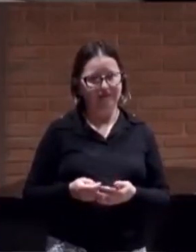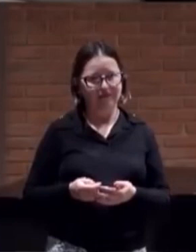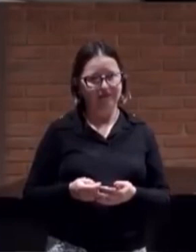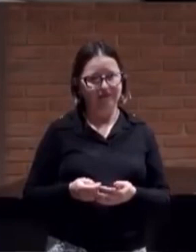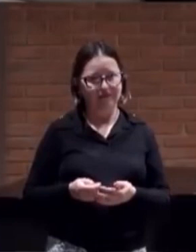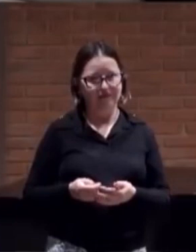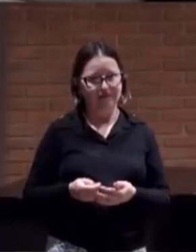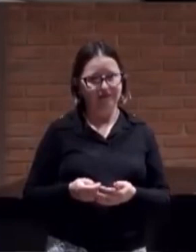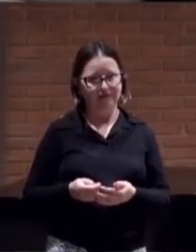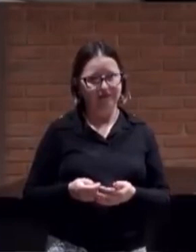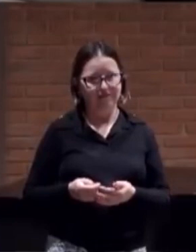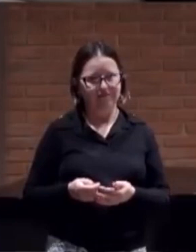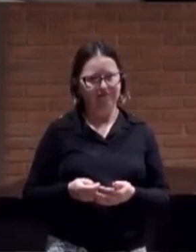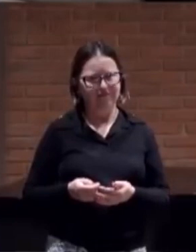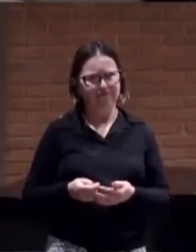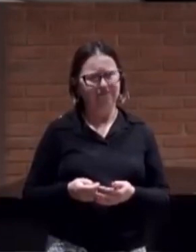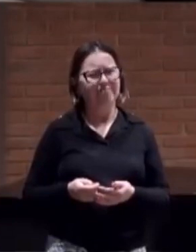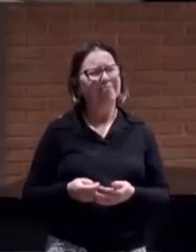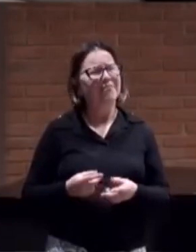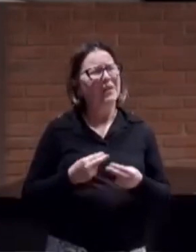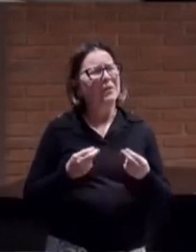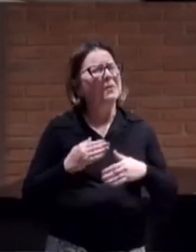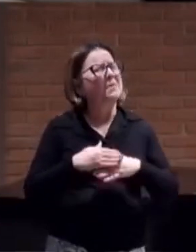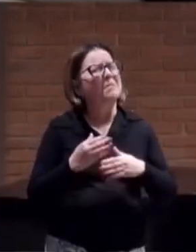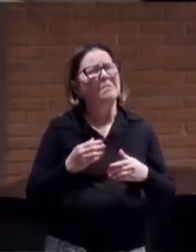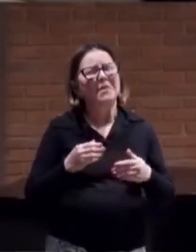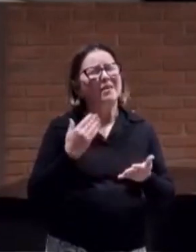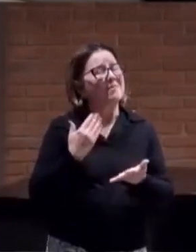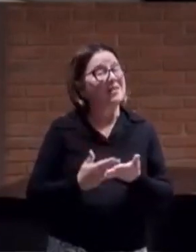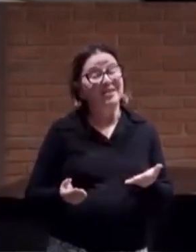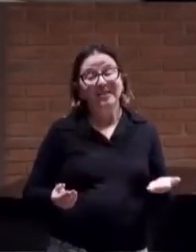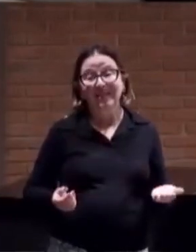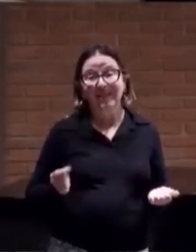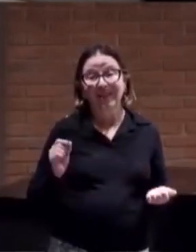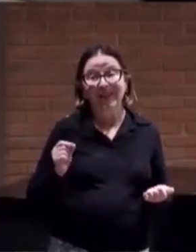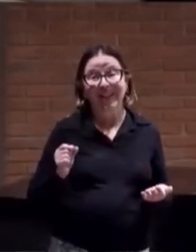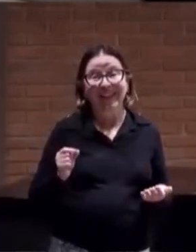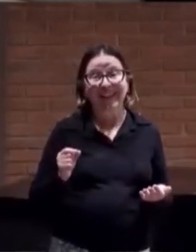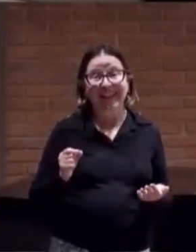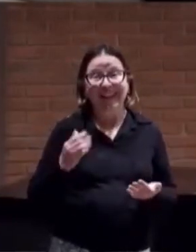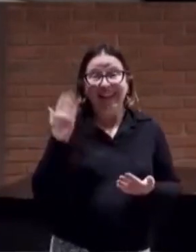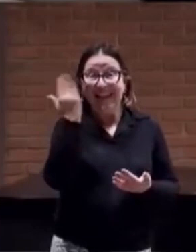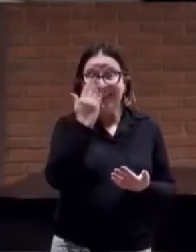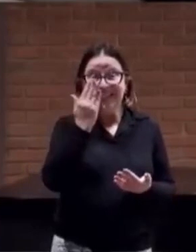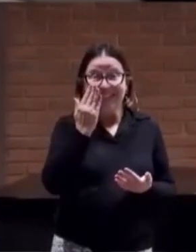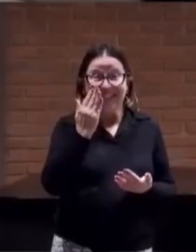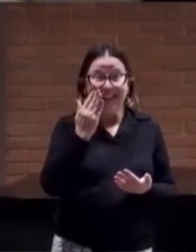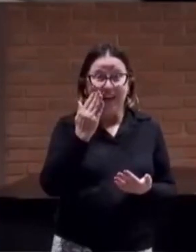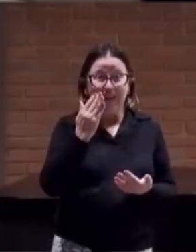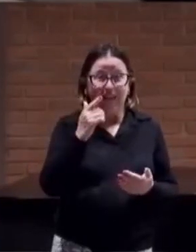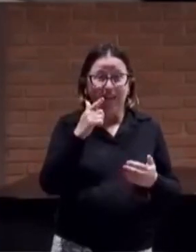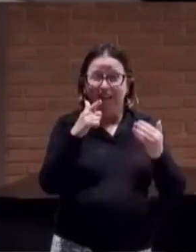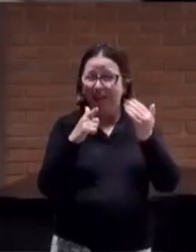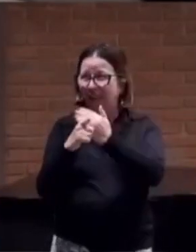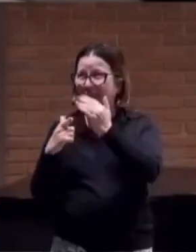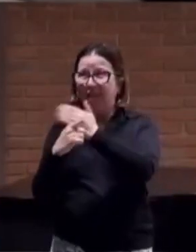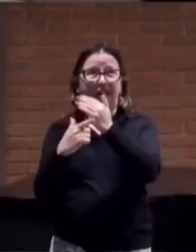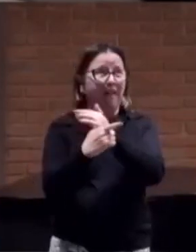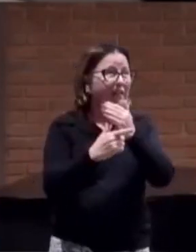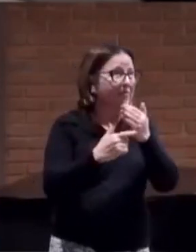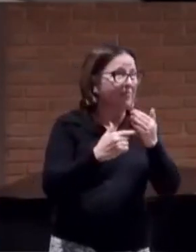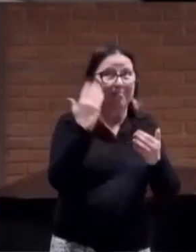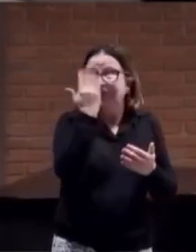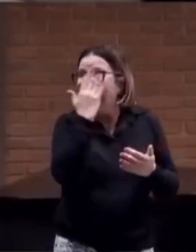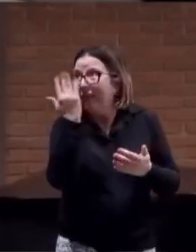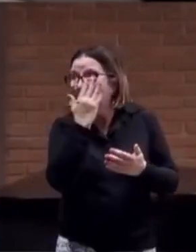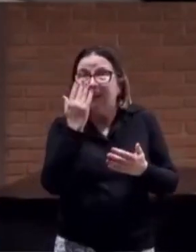O que é a coisa mais perdida? Hein? E cego no tiroteio?